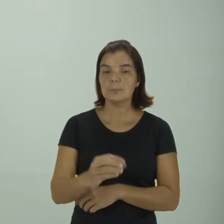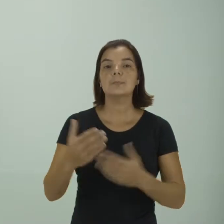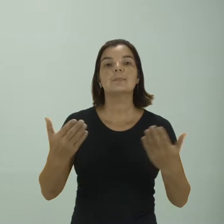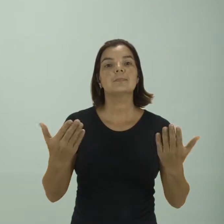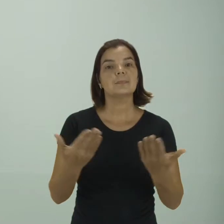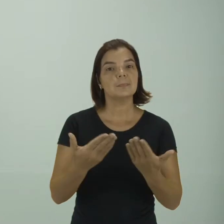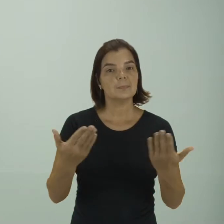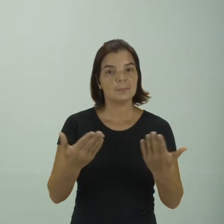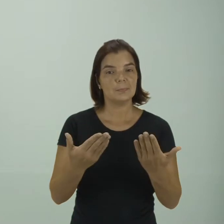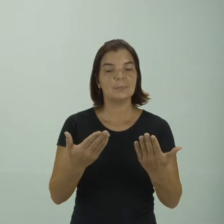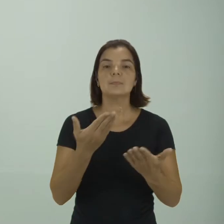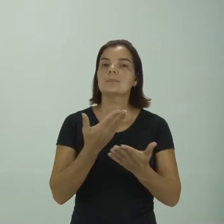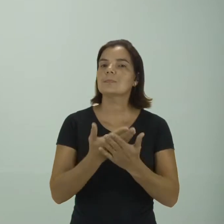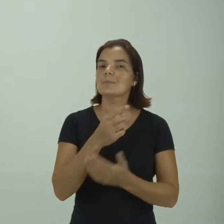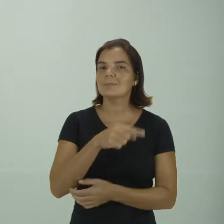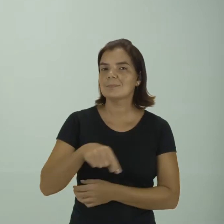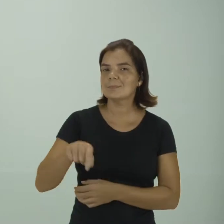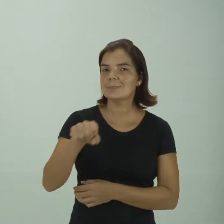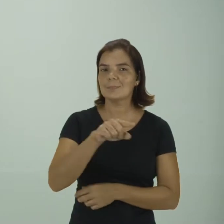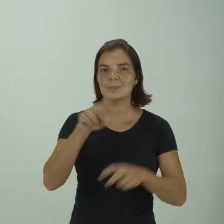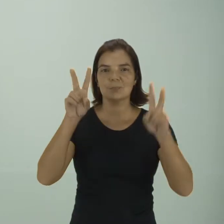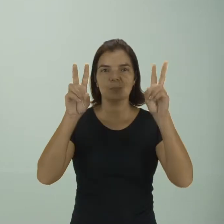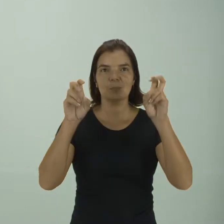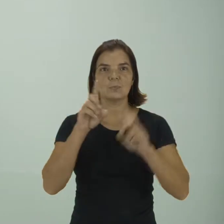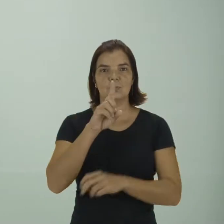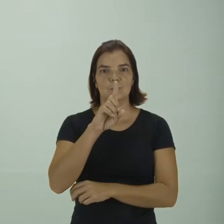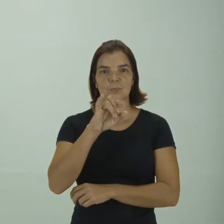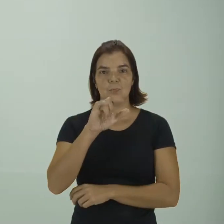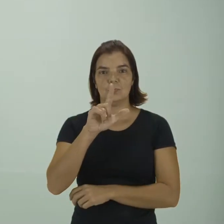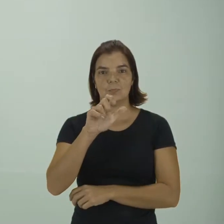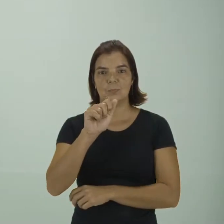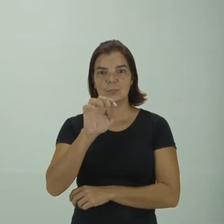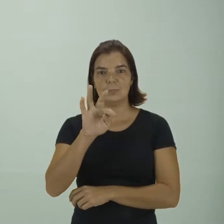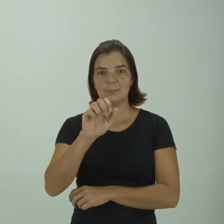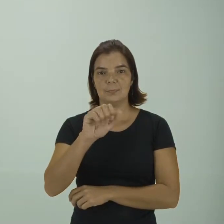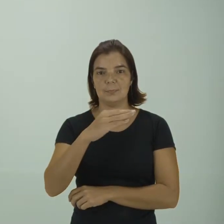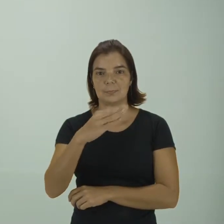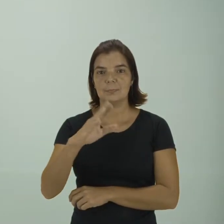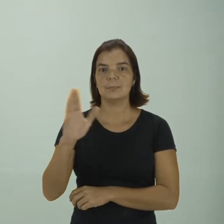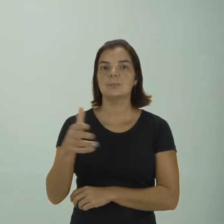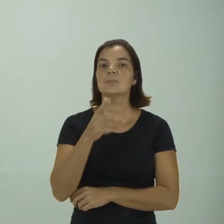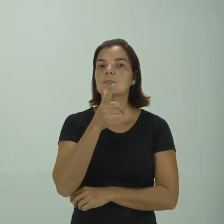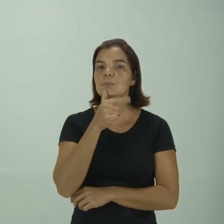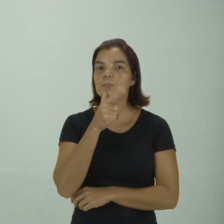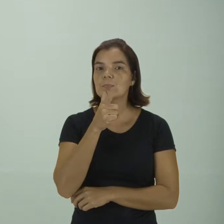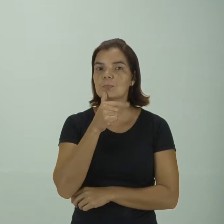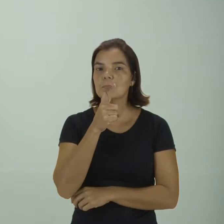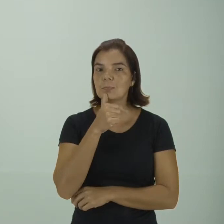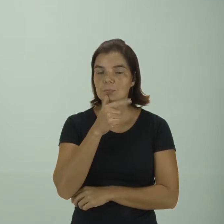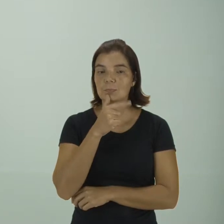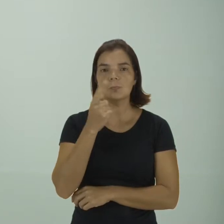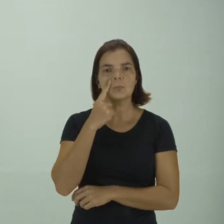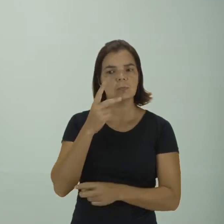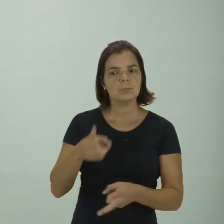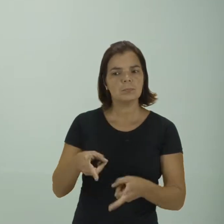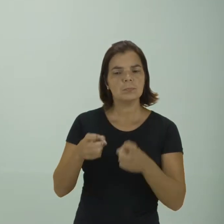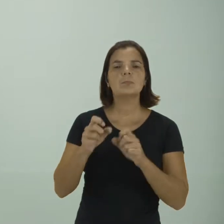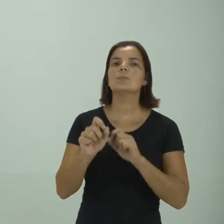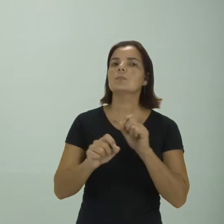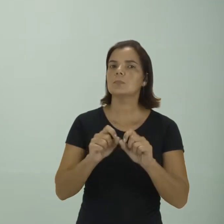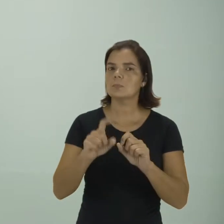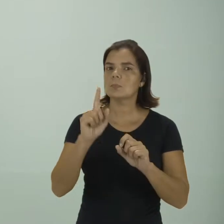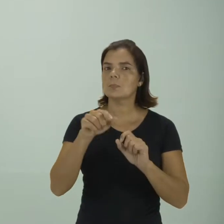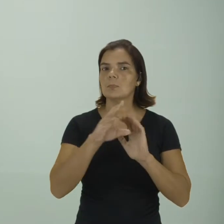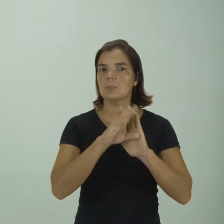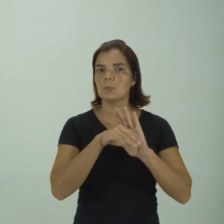hoje eu quero trazer uma aula para vocês sobre dilatação dos líquidos. Só frisando para vocês que, como é um